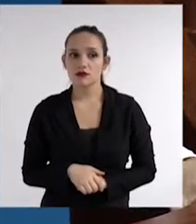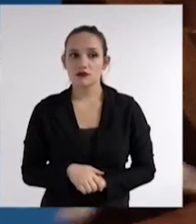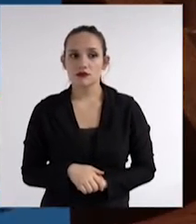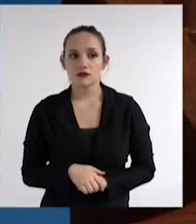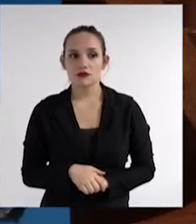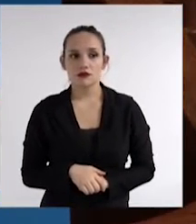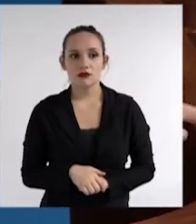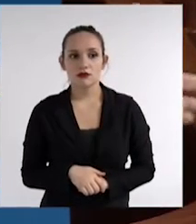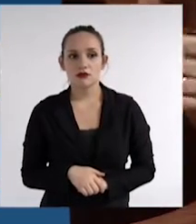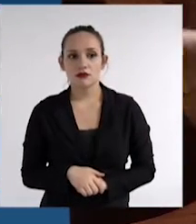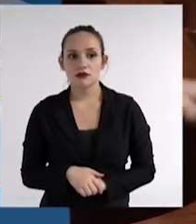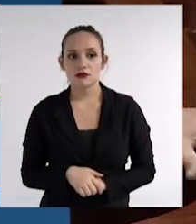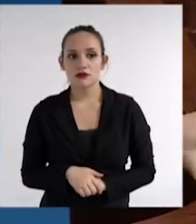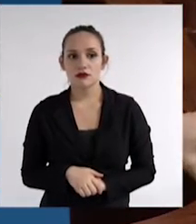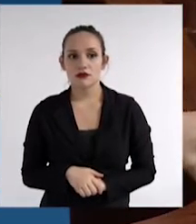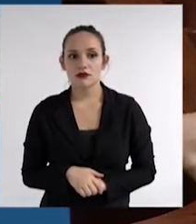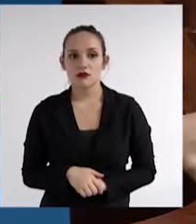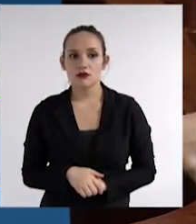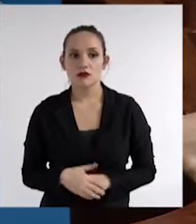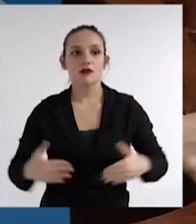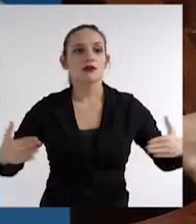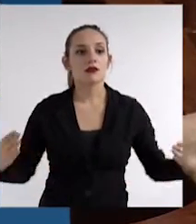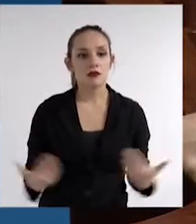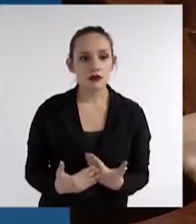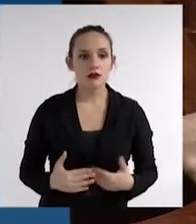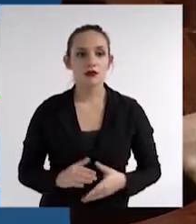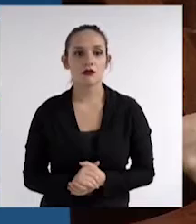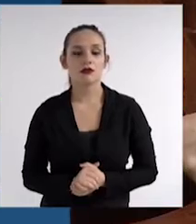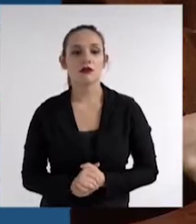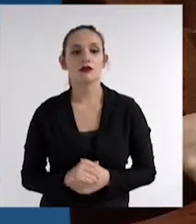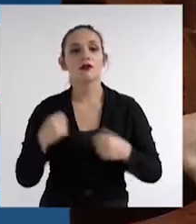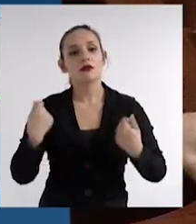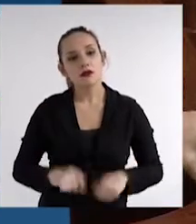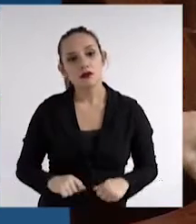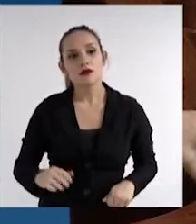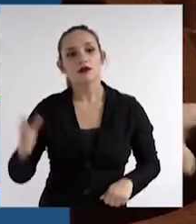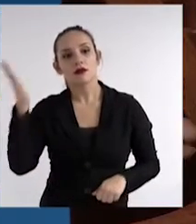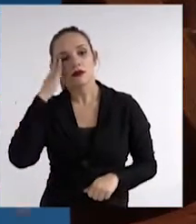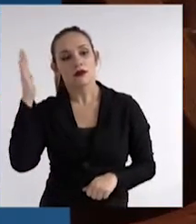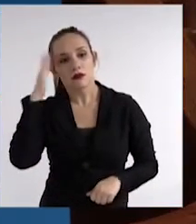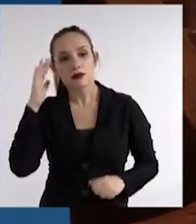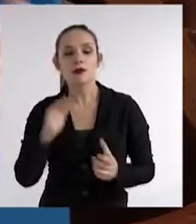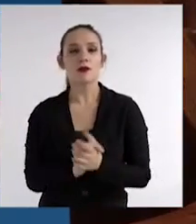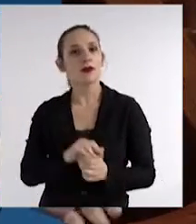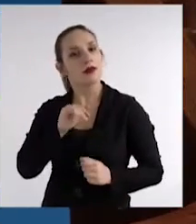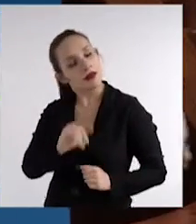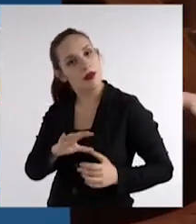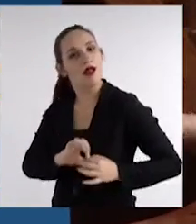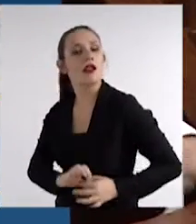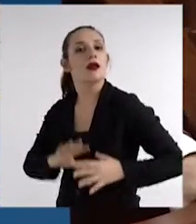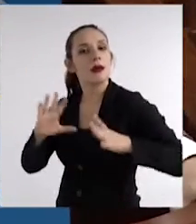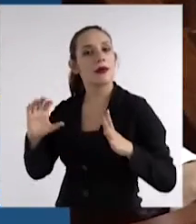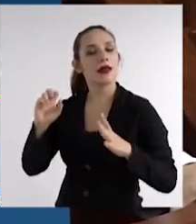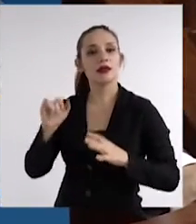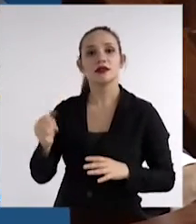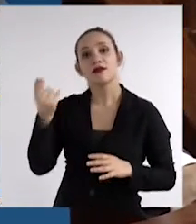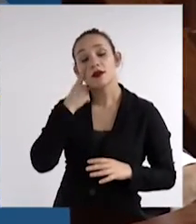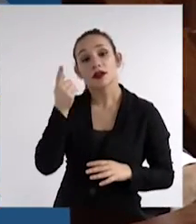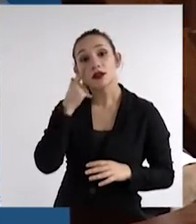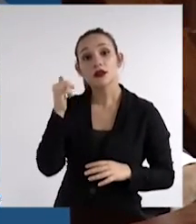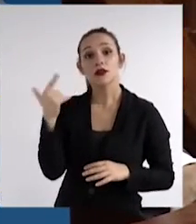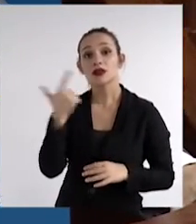e que estão se discutindo medidas autorizativas para que se possa